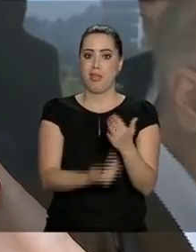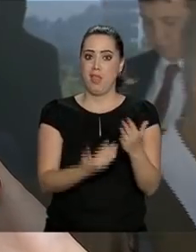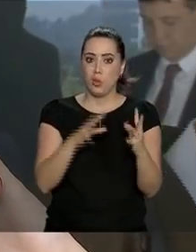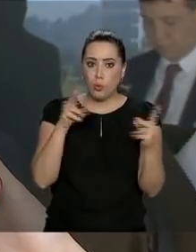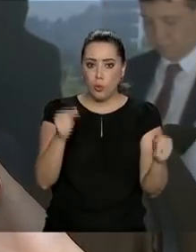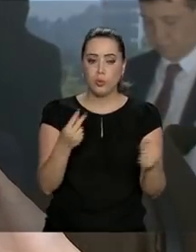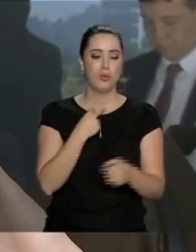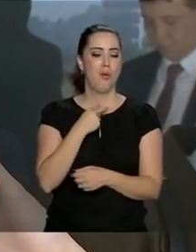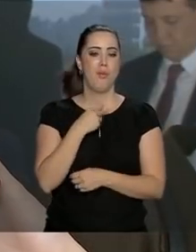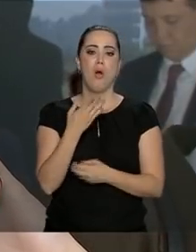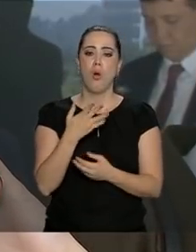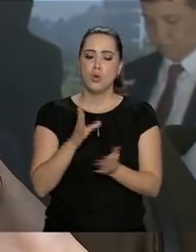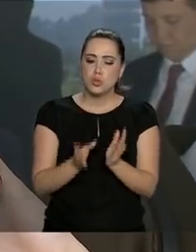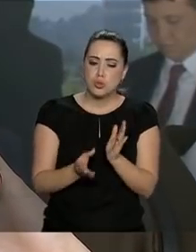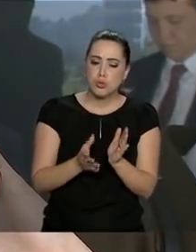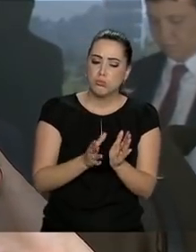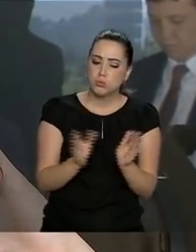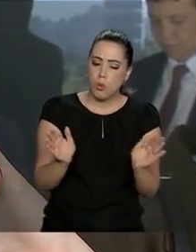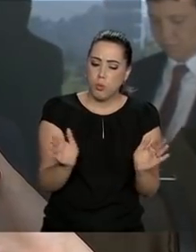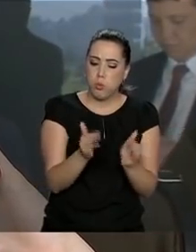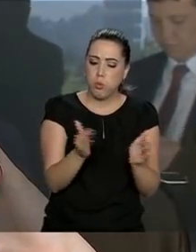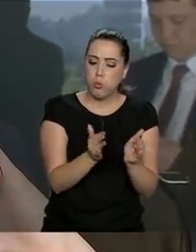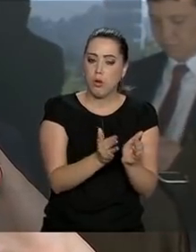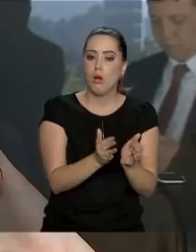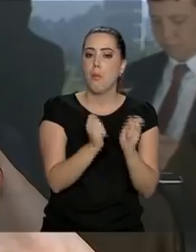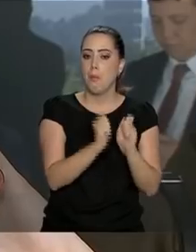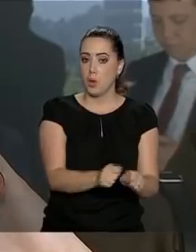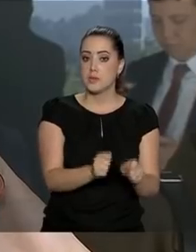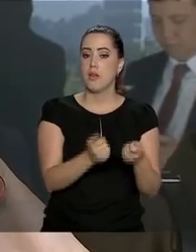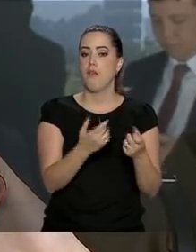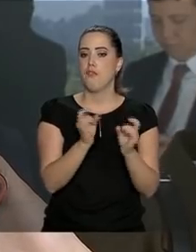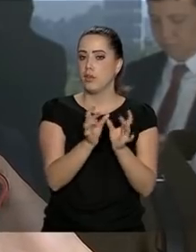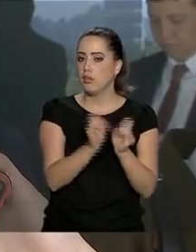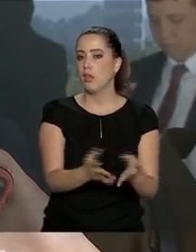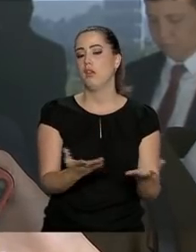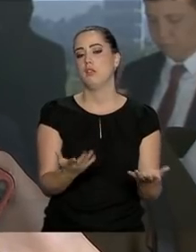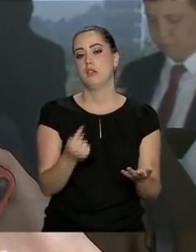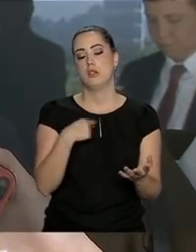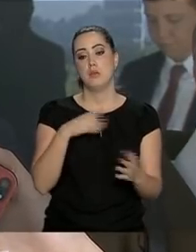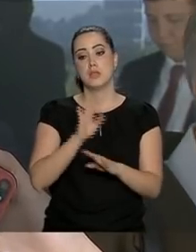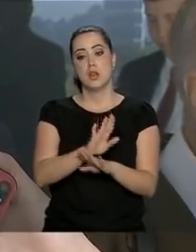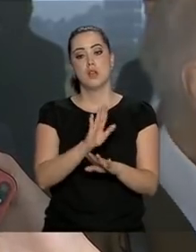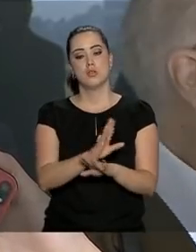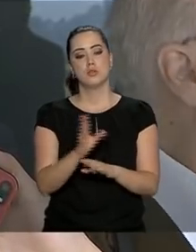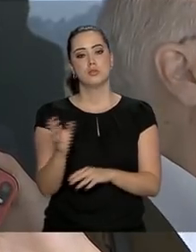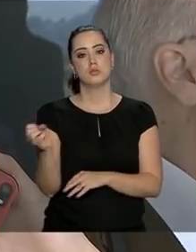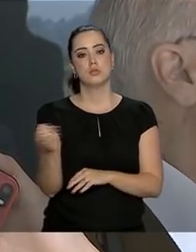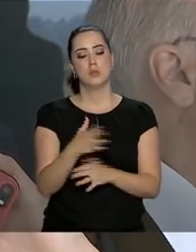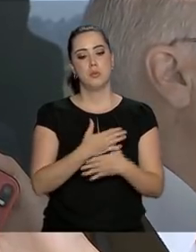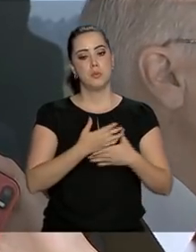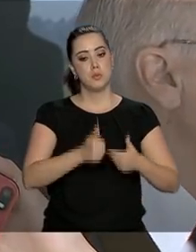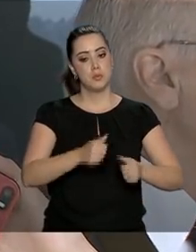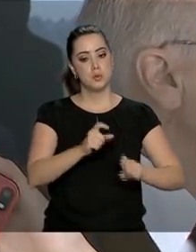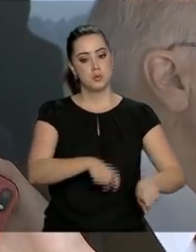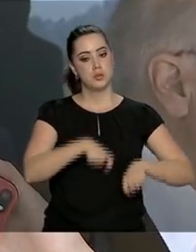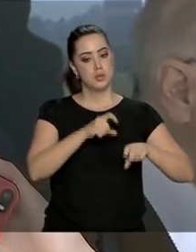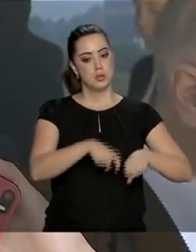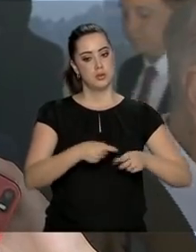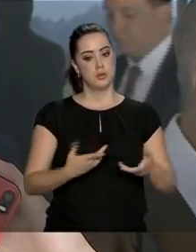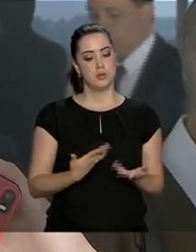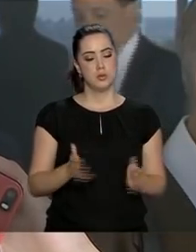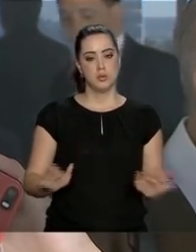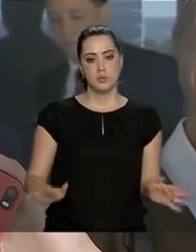consigam ter um pouco de receita, apesar das perdas. Eles precisam ter um auxílio para melhorar a produção, para